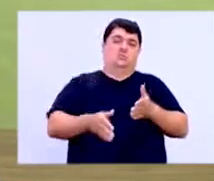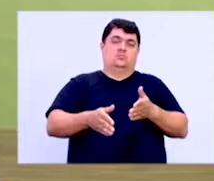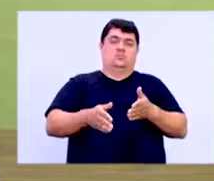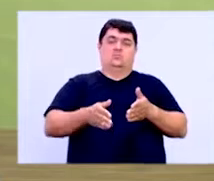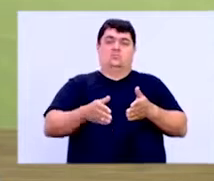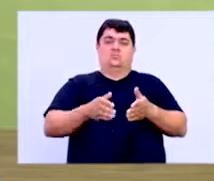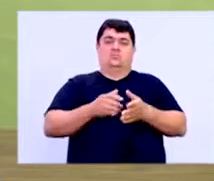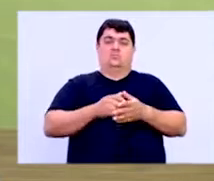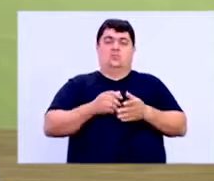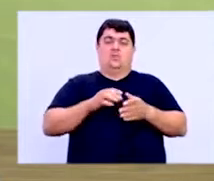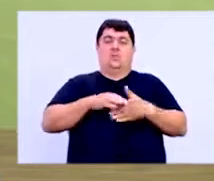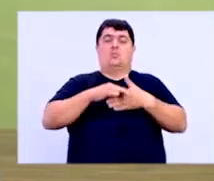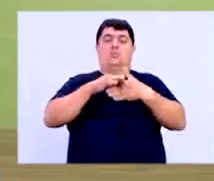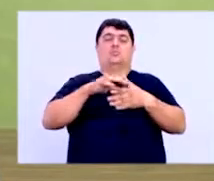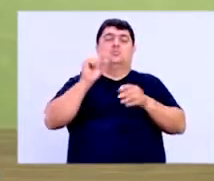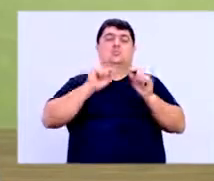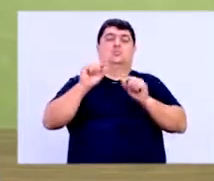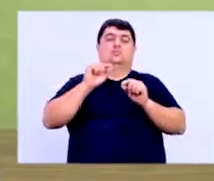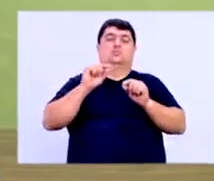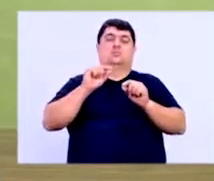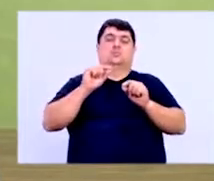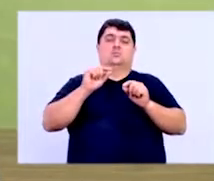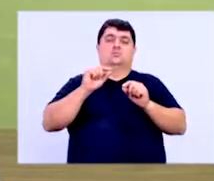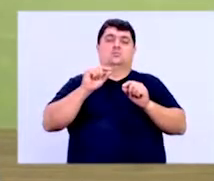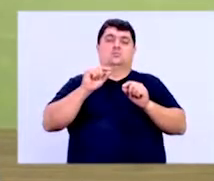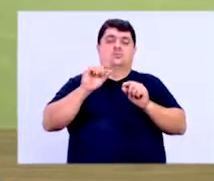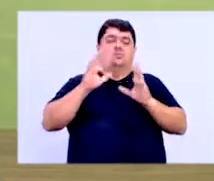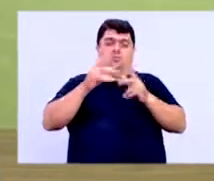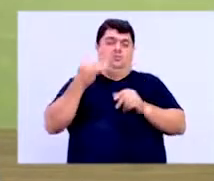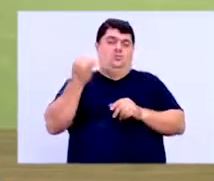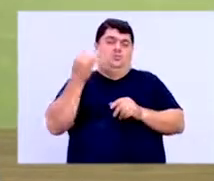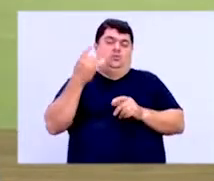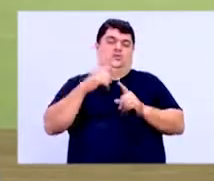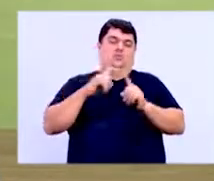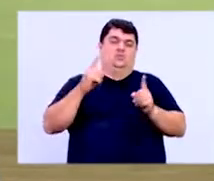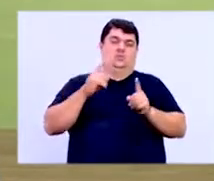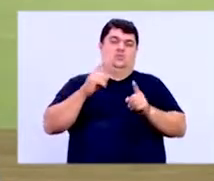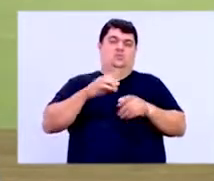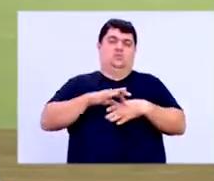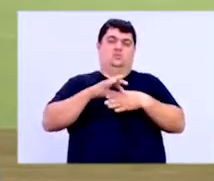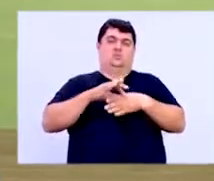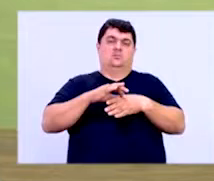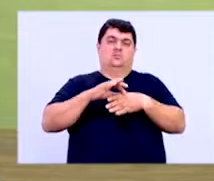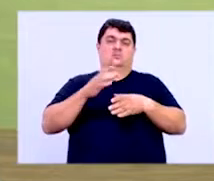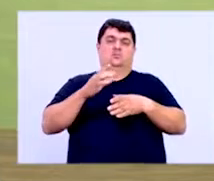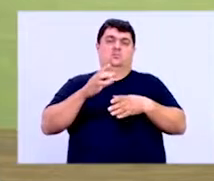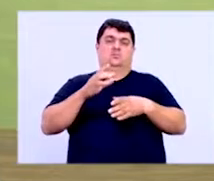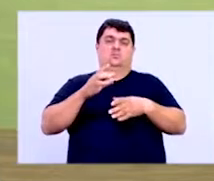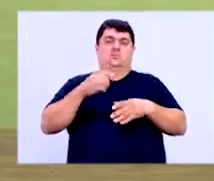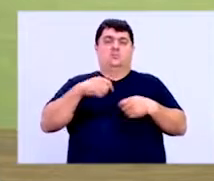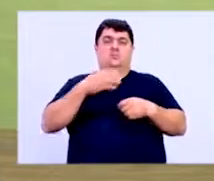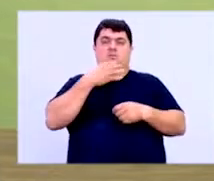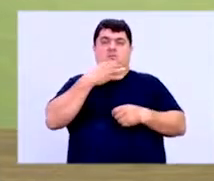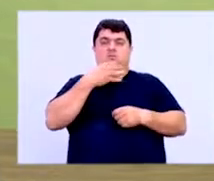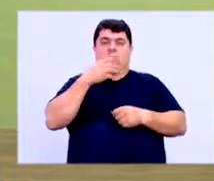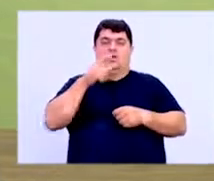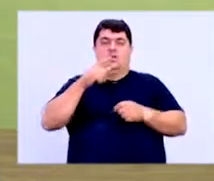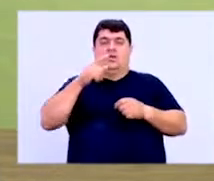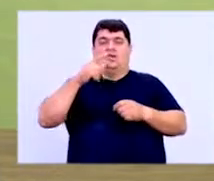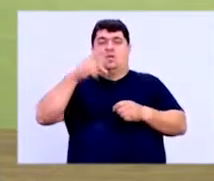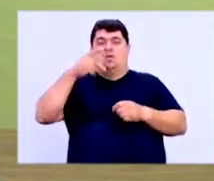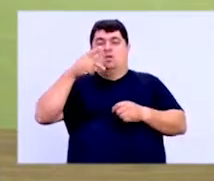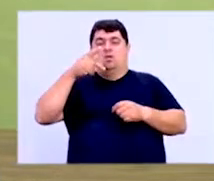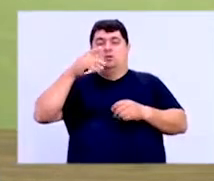desses aí, o principal, todos são interessantes, mas o principal que você deve conhecer é o ponto de equilíbrio,